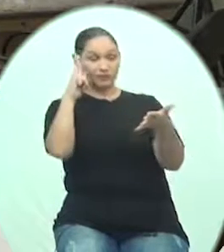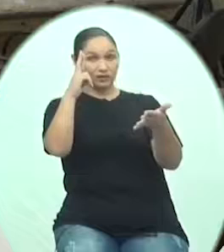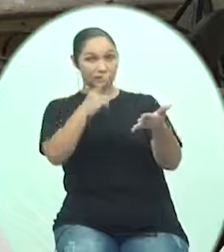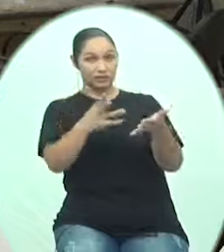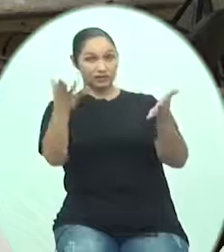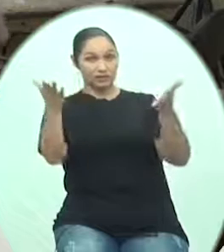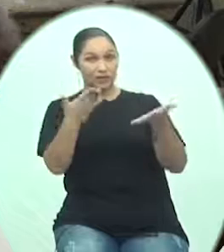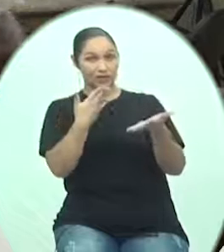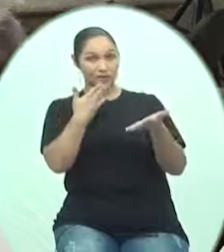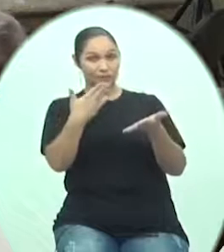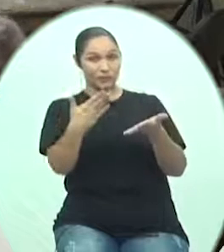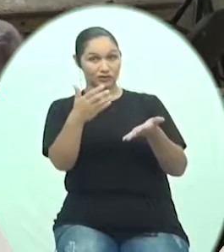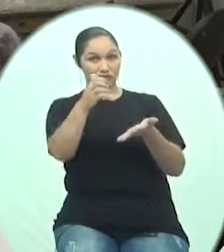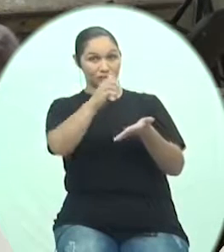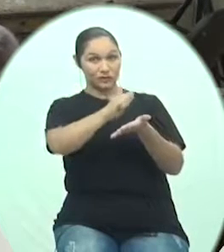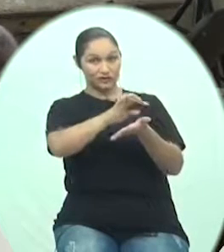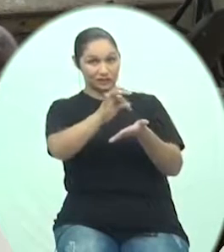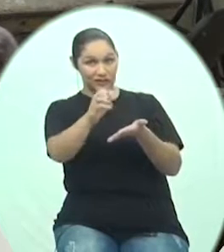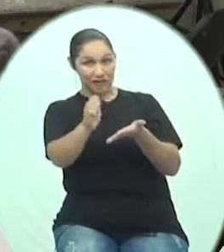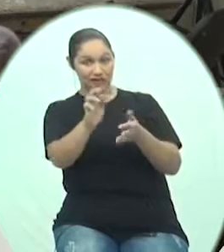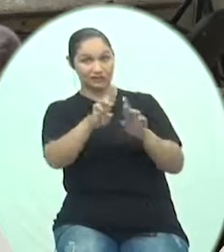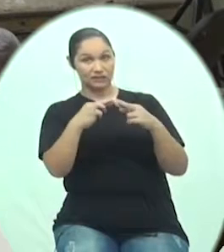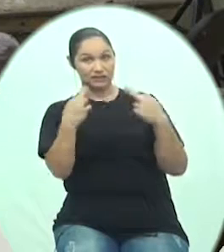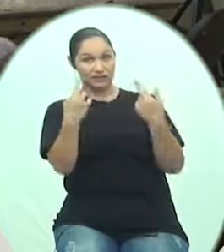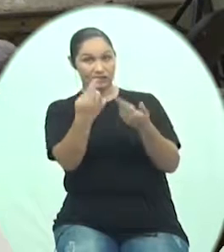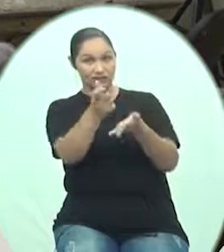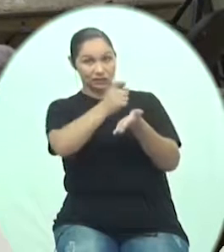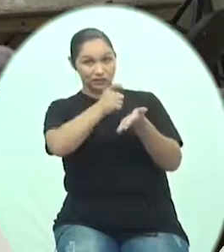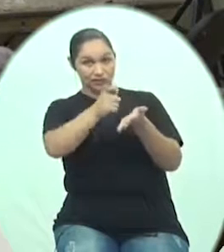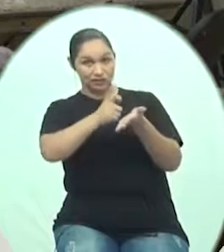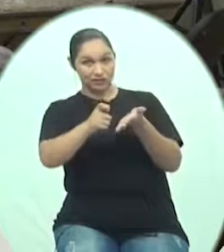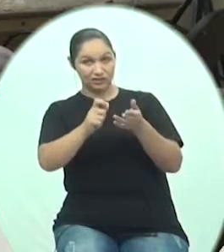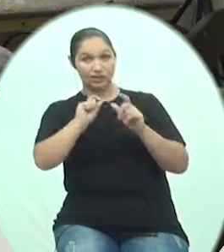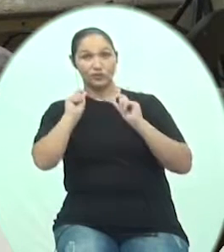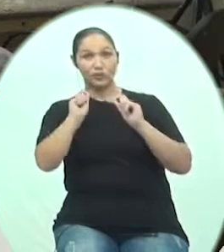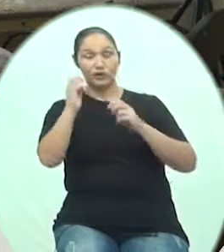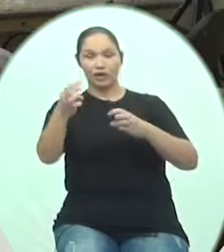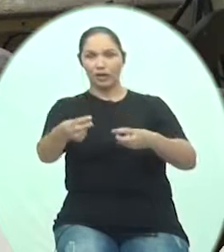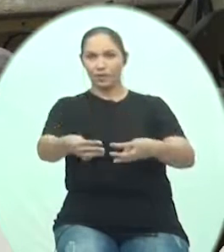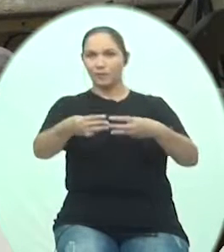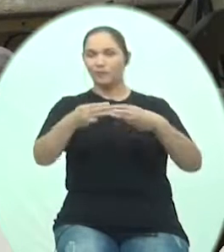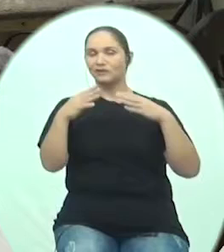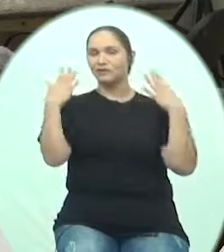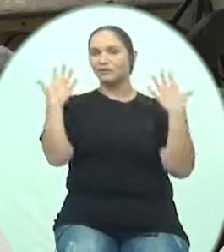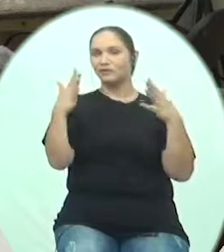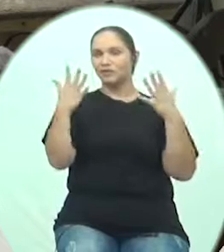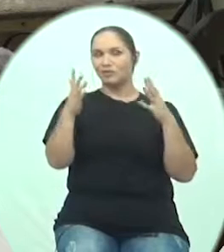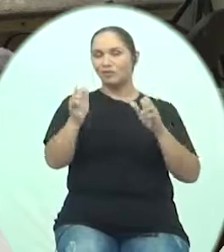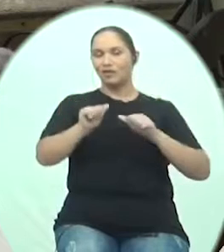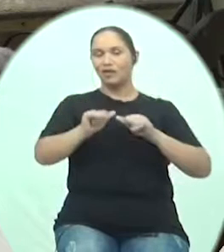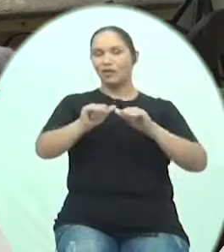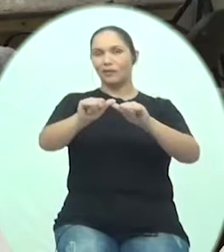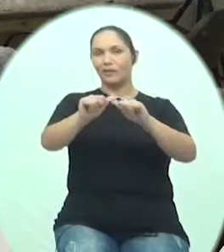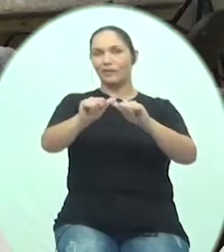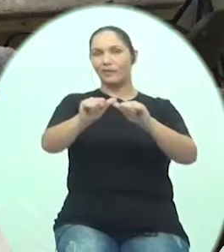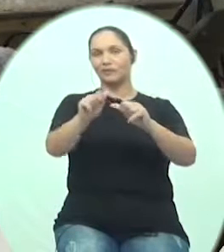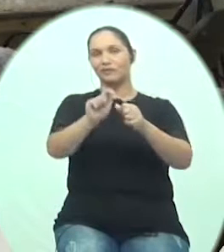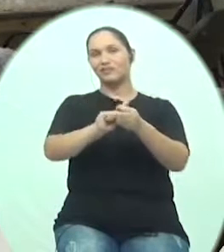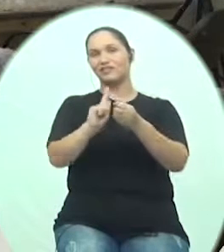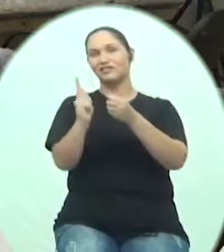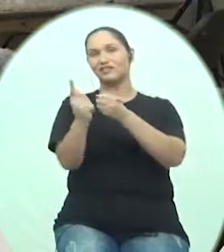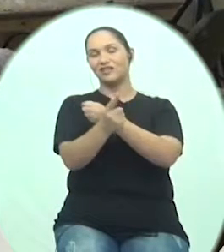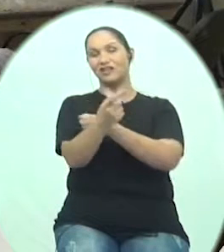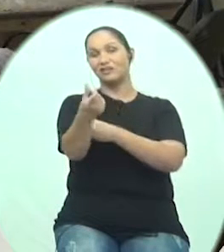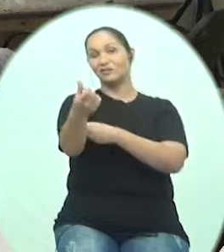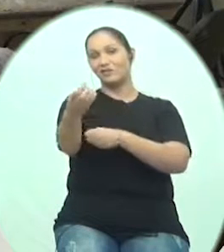dessa sessão Legislativa Moção de aplauso a rede ja de supermercados pelos 60 anos